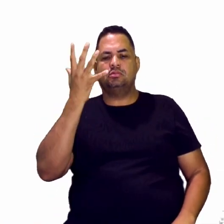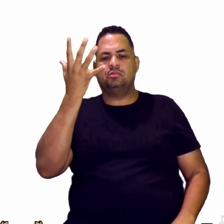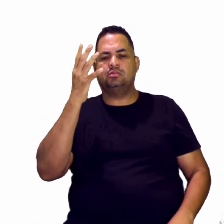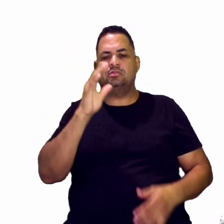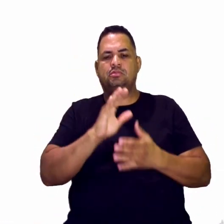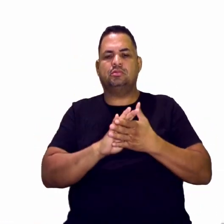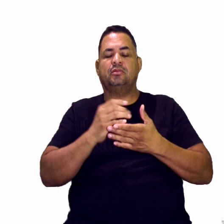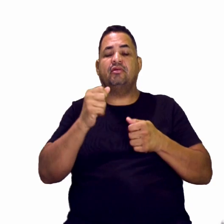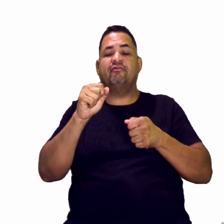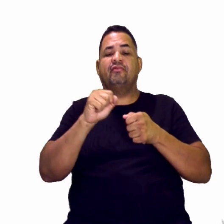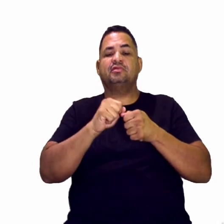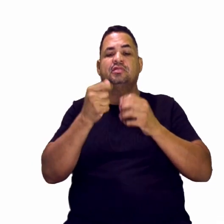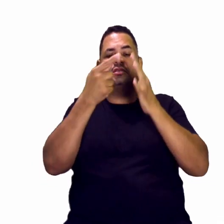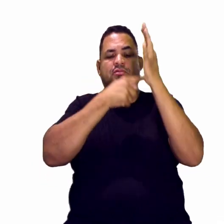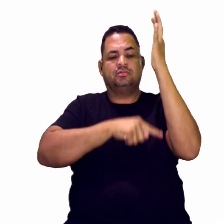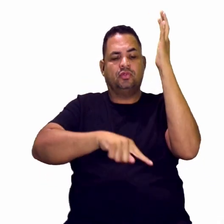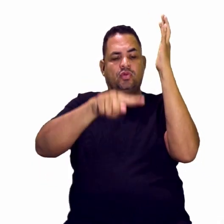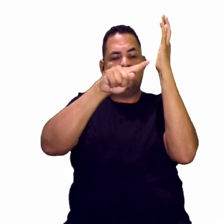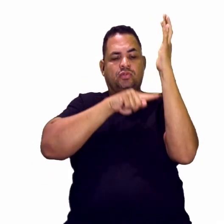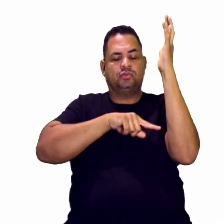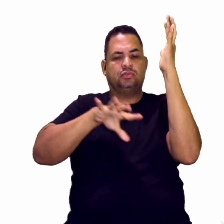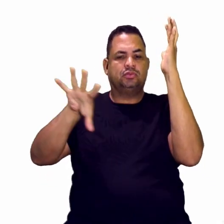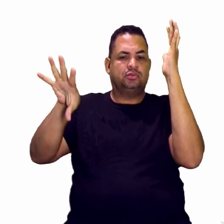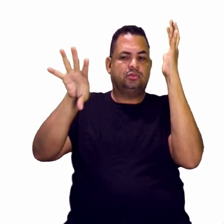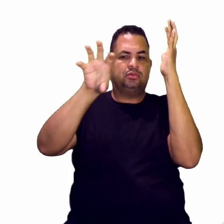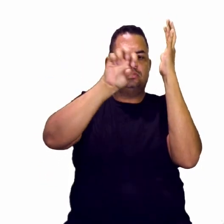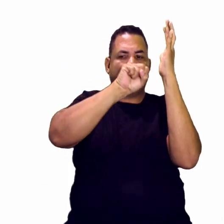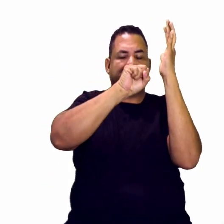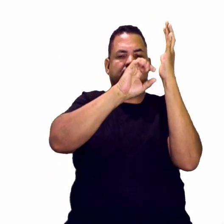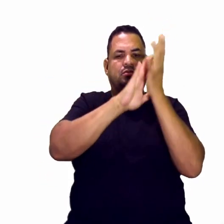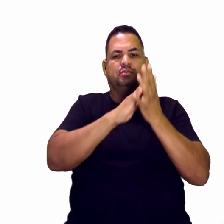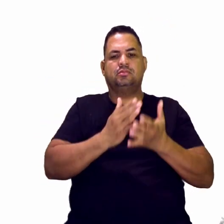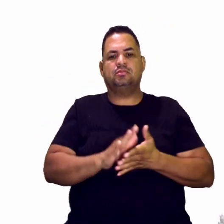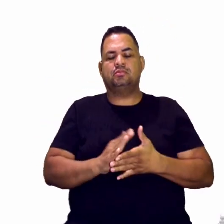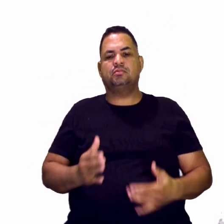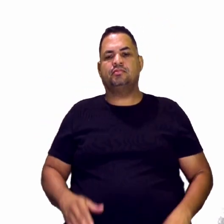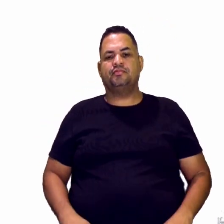realizar fotossíntese. A gente tem um vacúolo, né, para